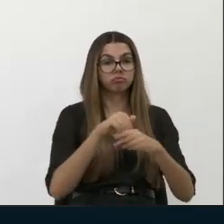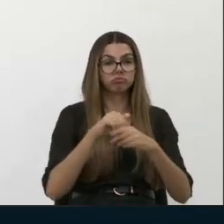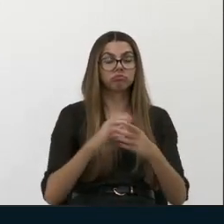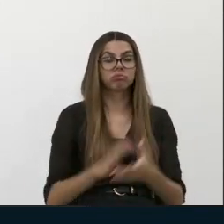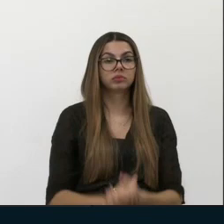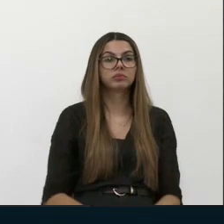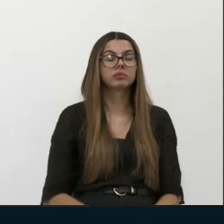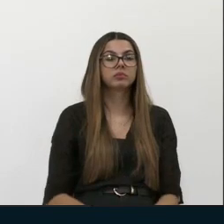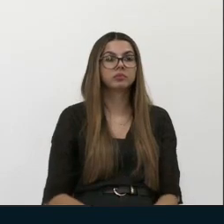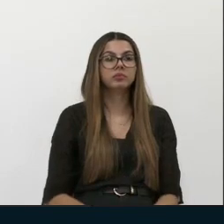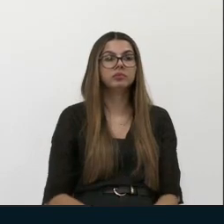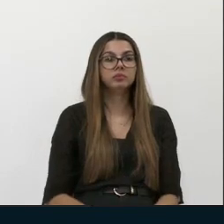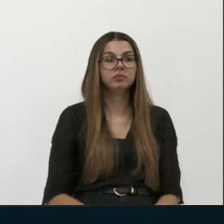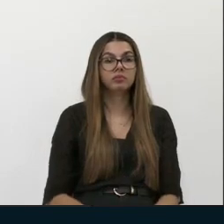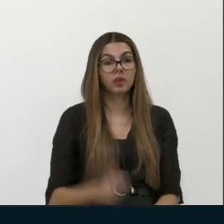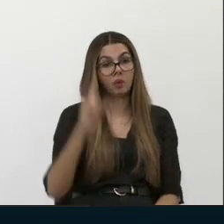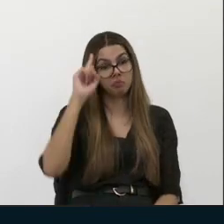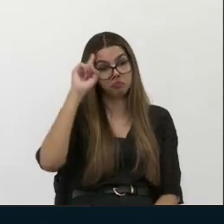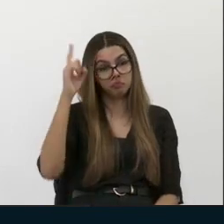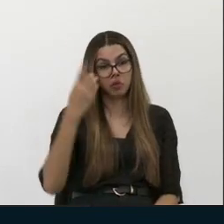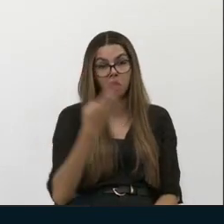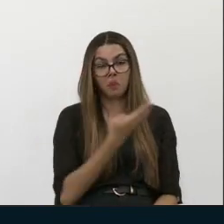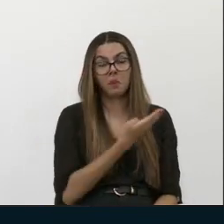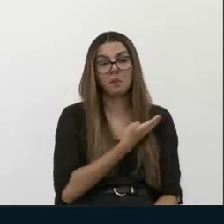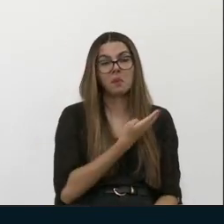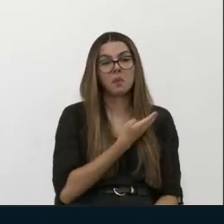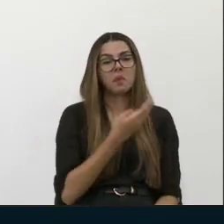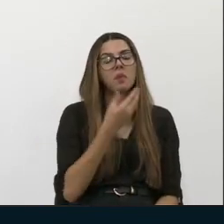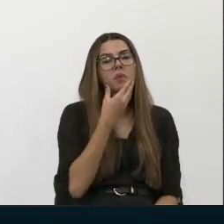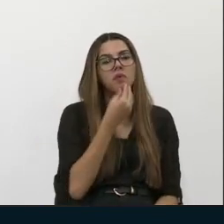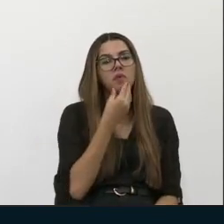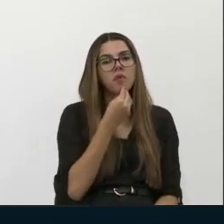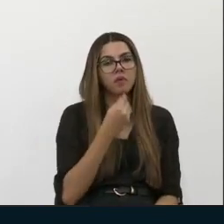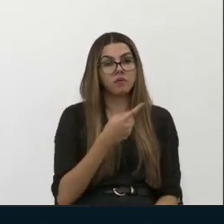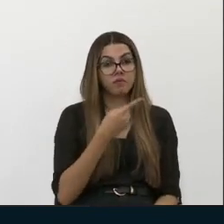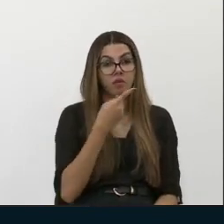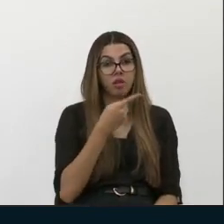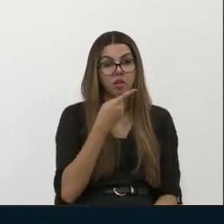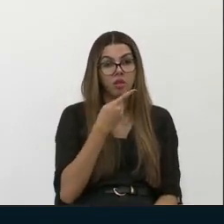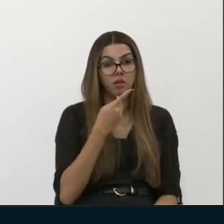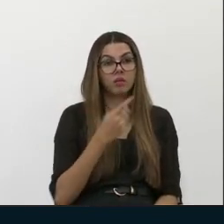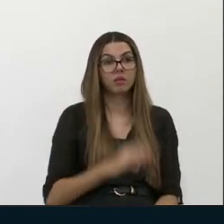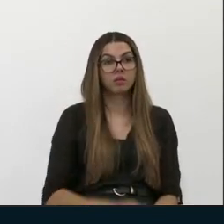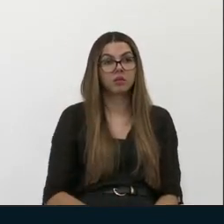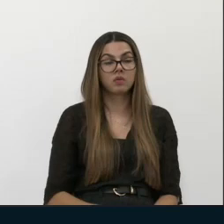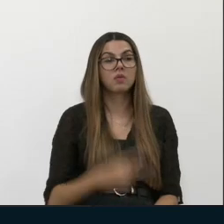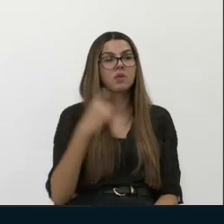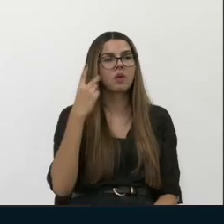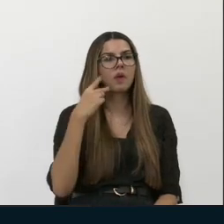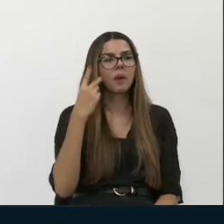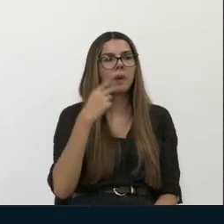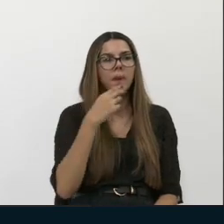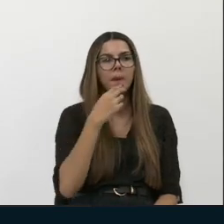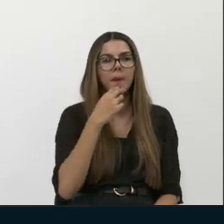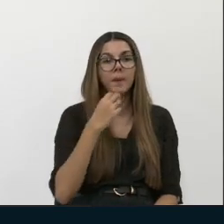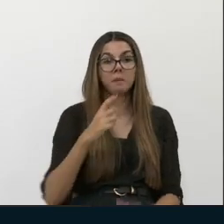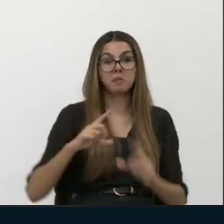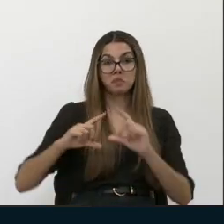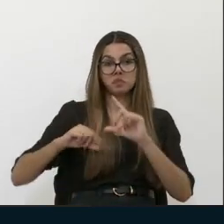Outro dia, um amigo meu, um eleitor, disse: Martelo, o xerife pode